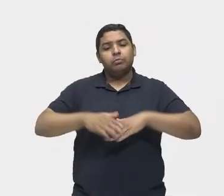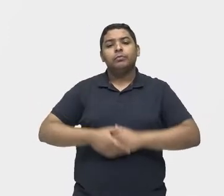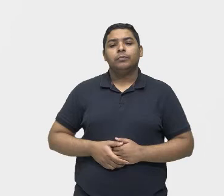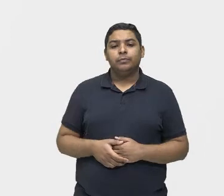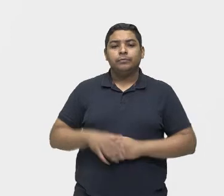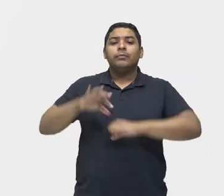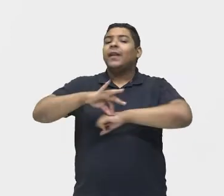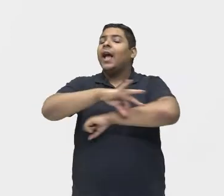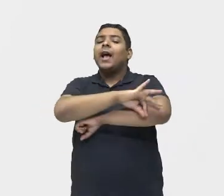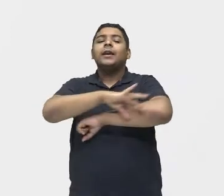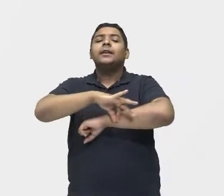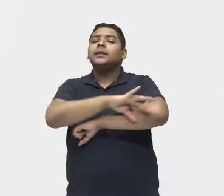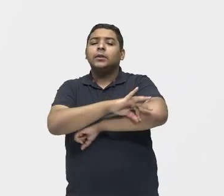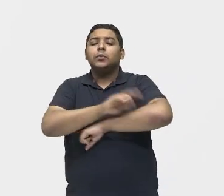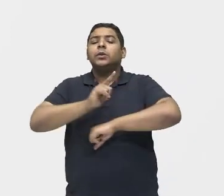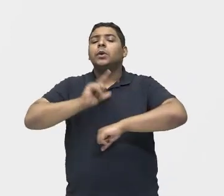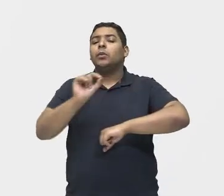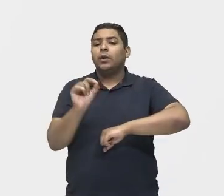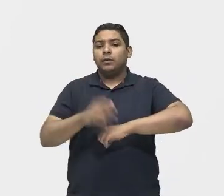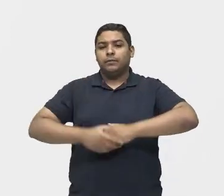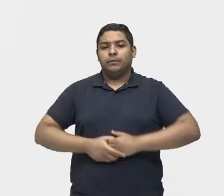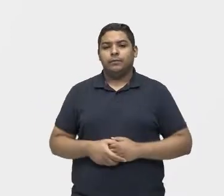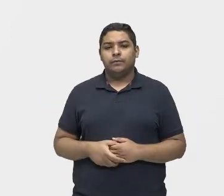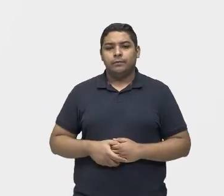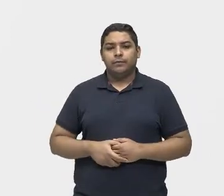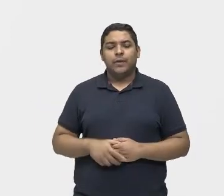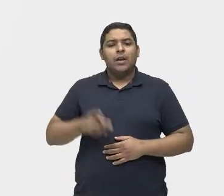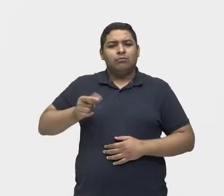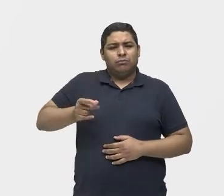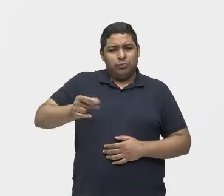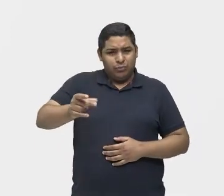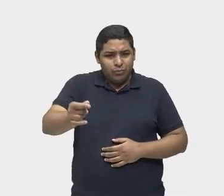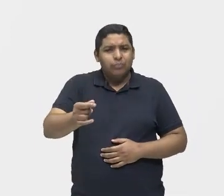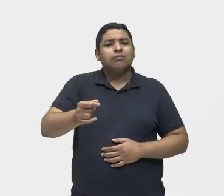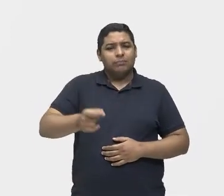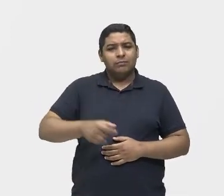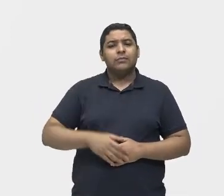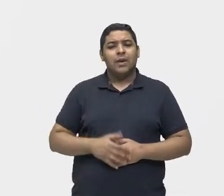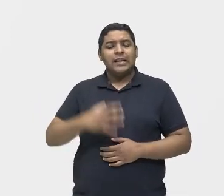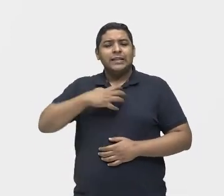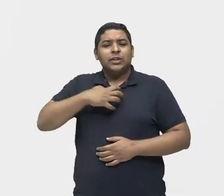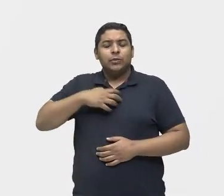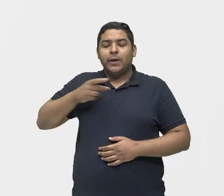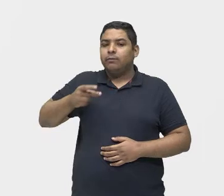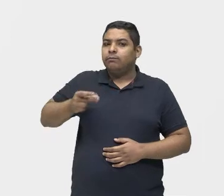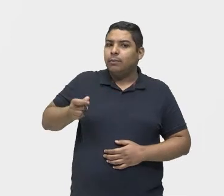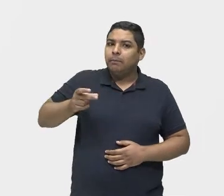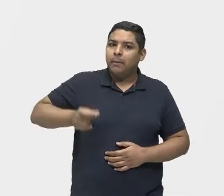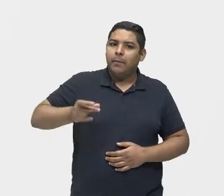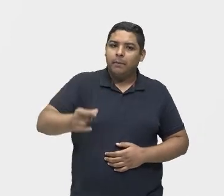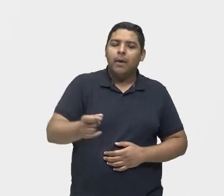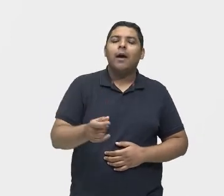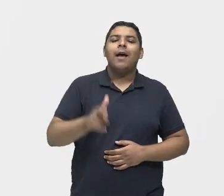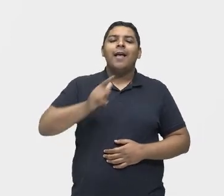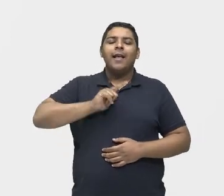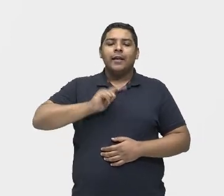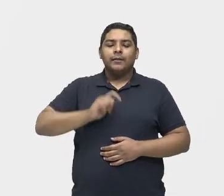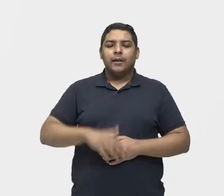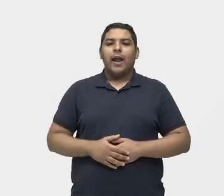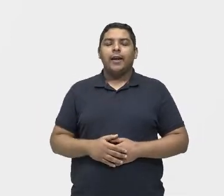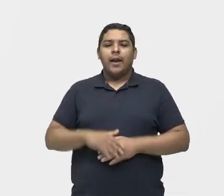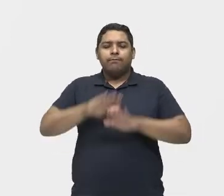arquitetura egípcia? Solidez e durabilidade, sentimento de eternidade, aspectos